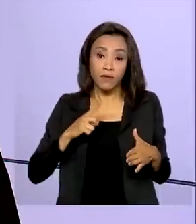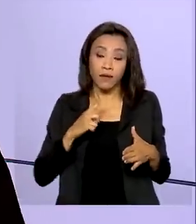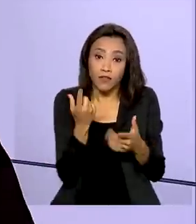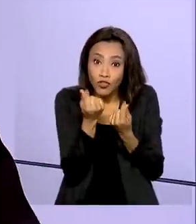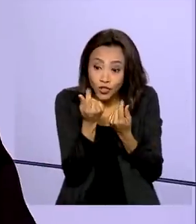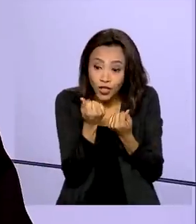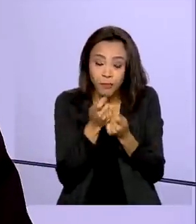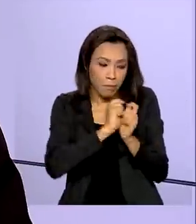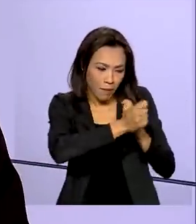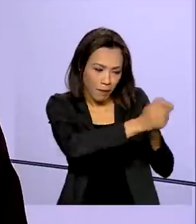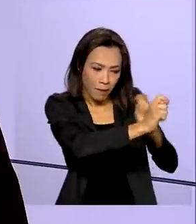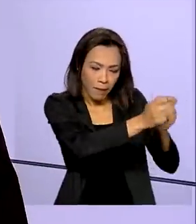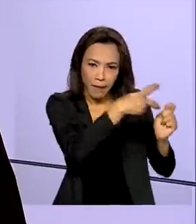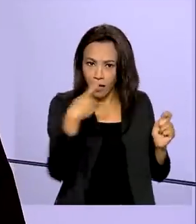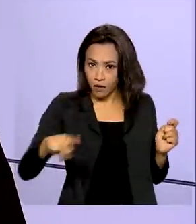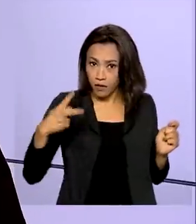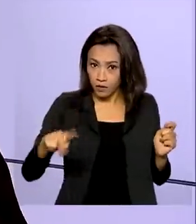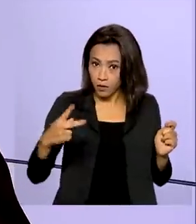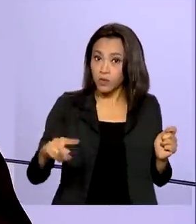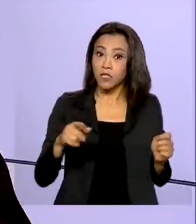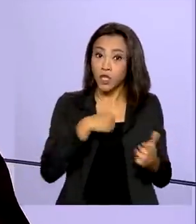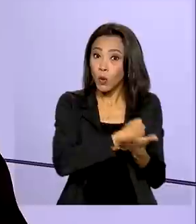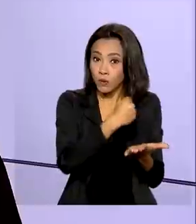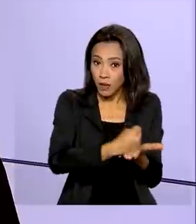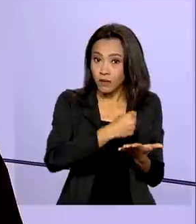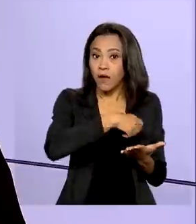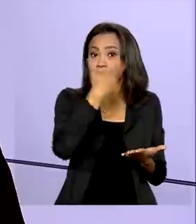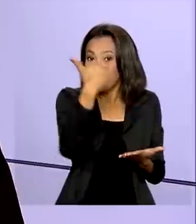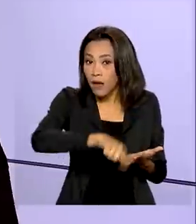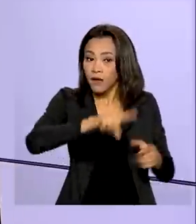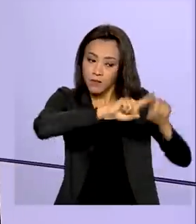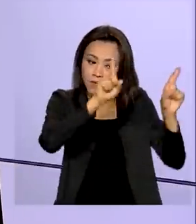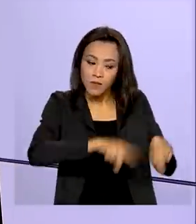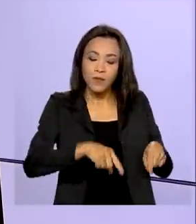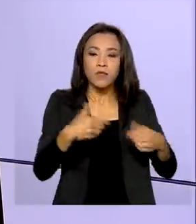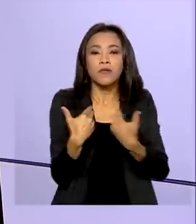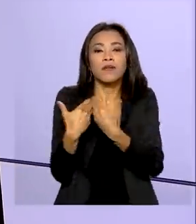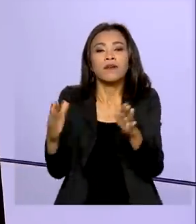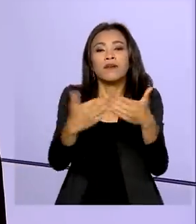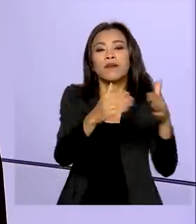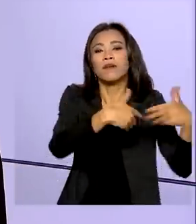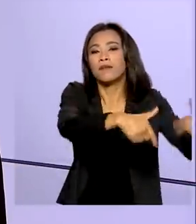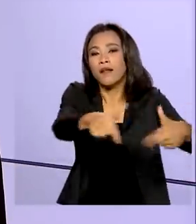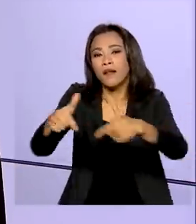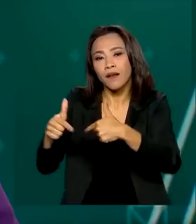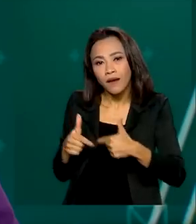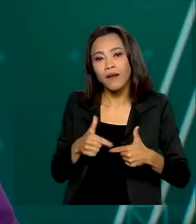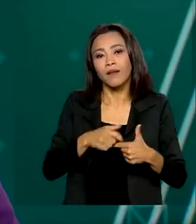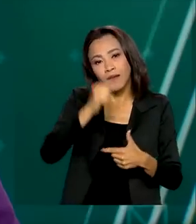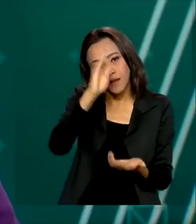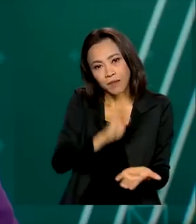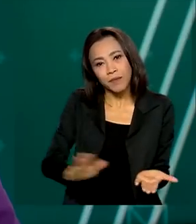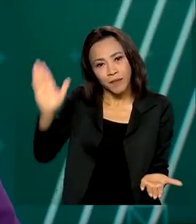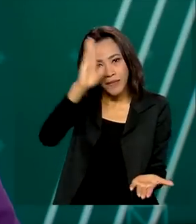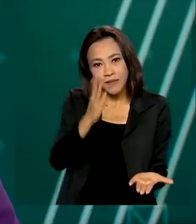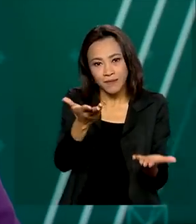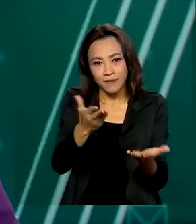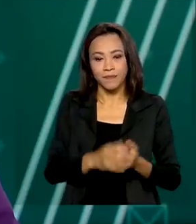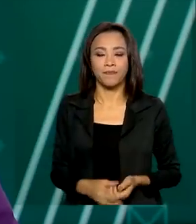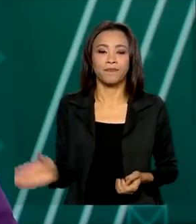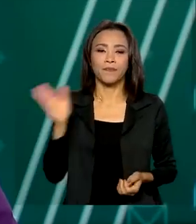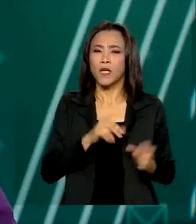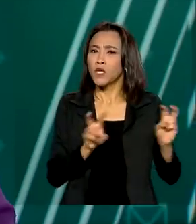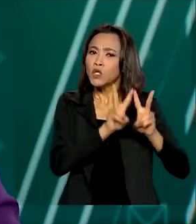pagar suas contas e contratar mais funcionários gerando mais empregos e mais renda para todo o Brasil já